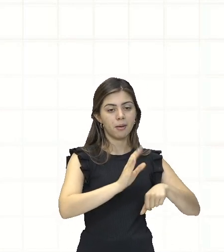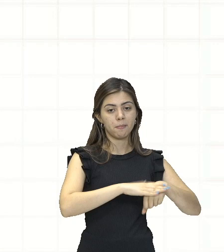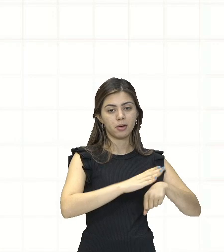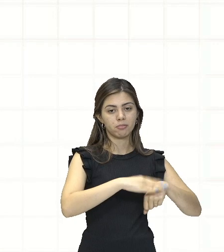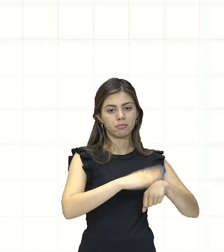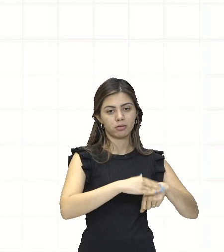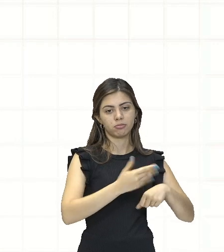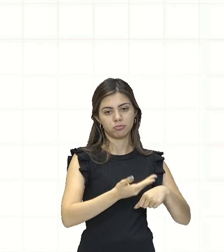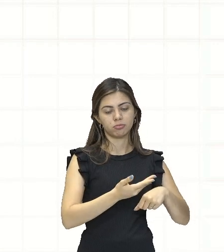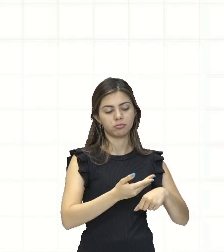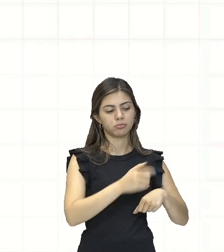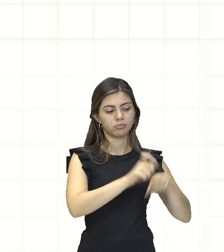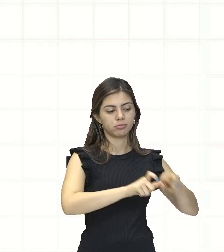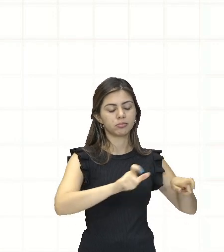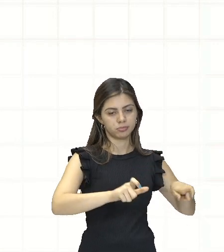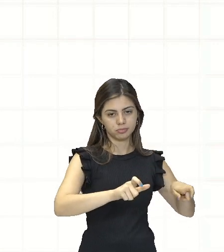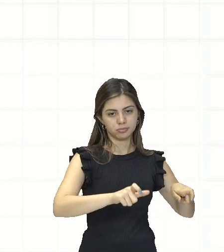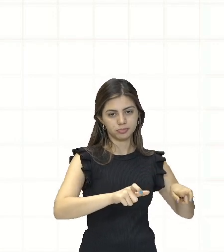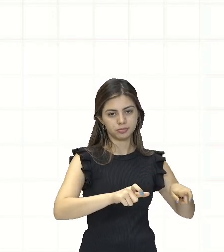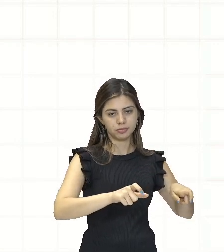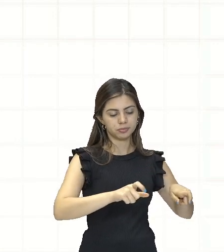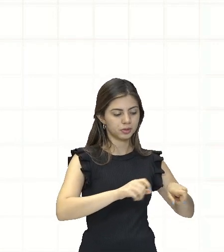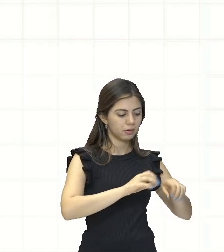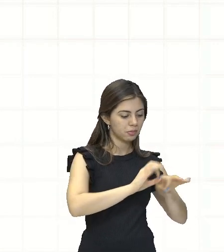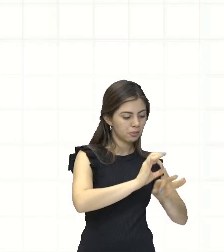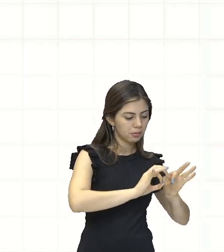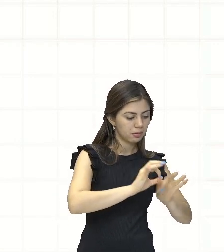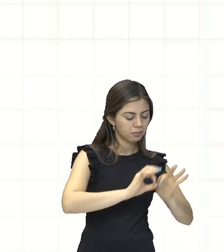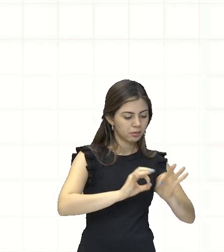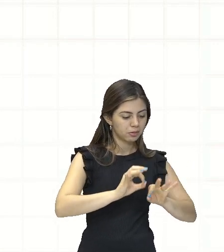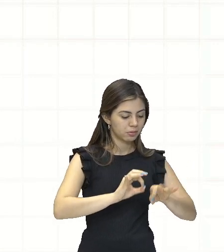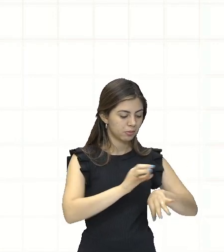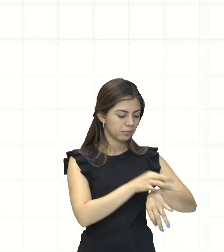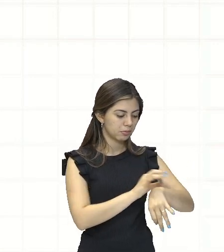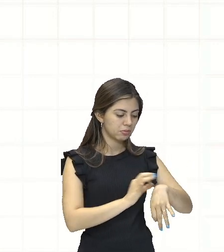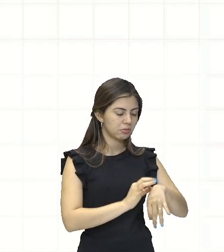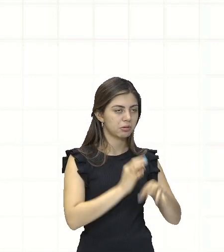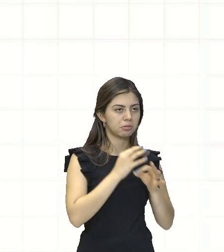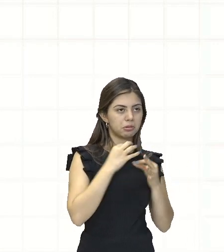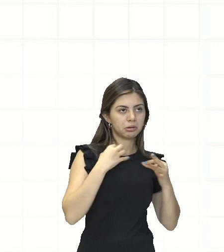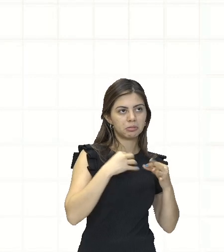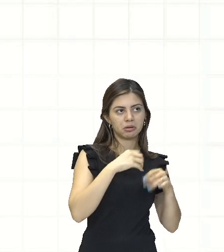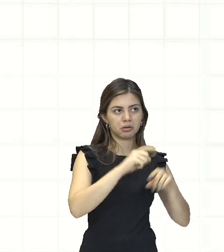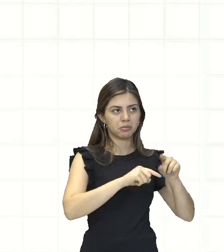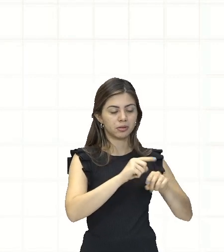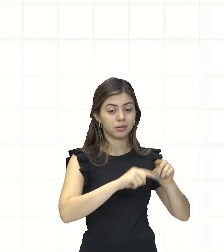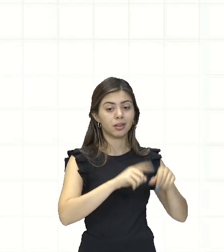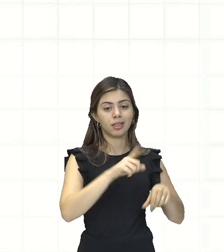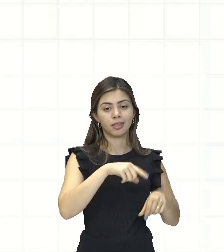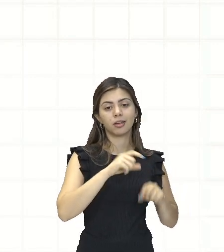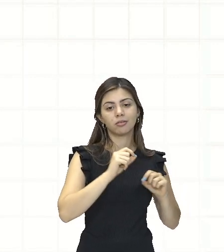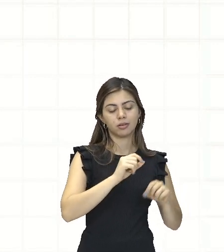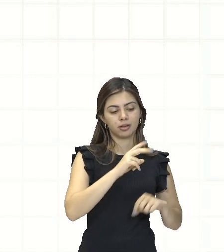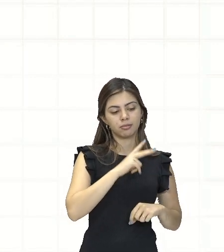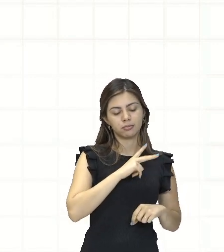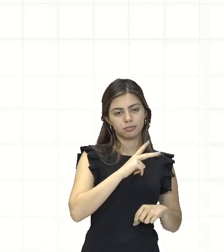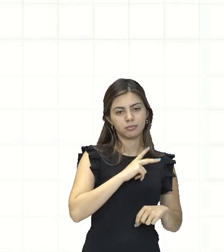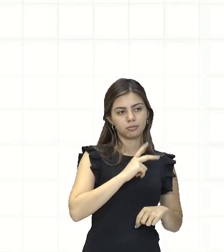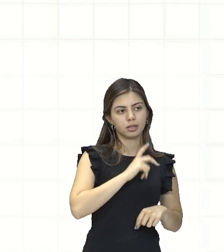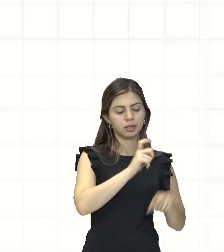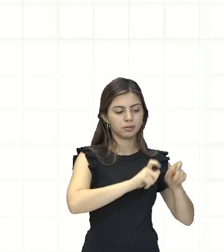pelas próprias mãos dos artesãos, havendo ali aquela questão de particularidade dos produtos, a questão